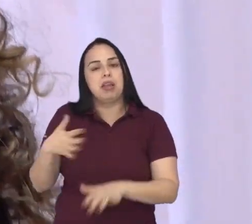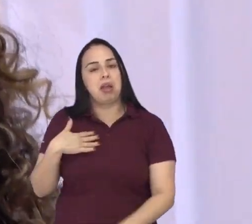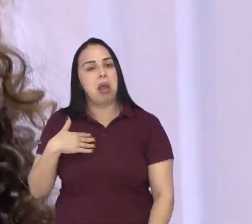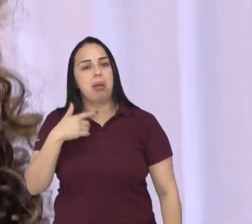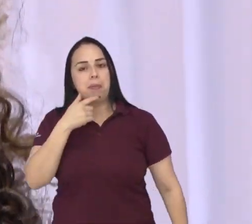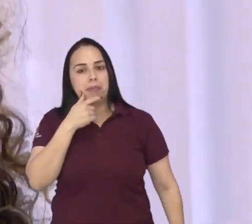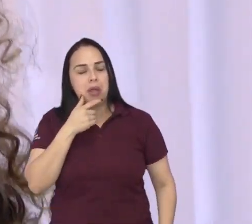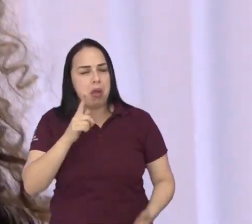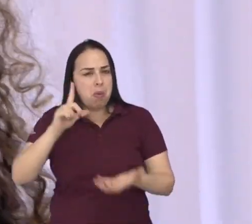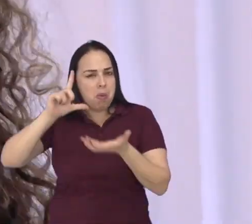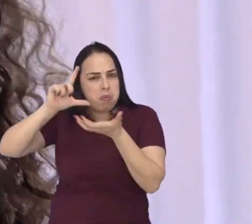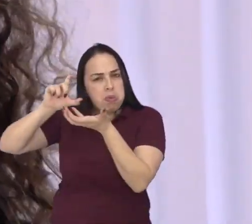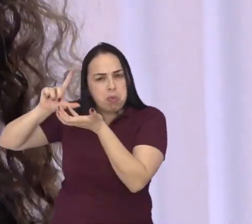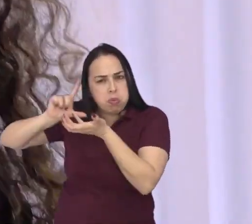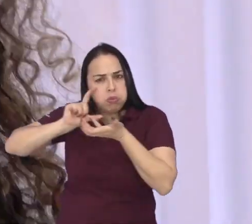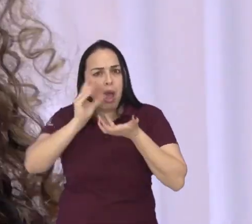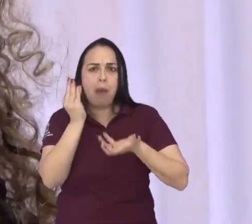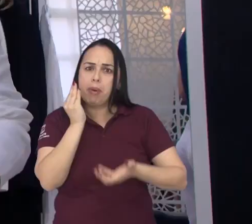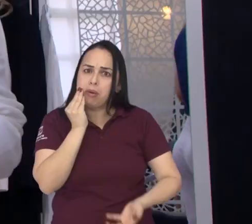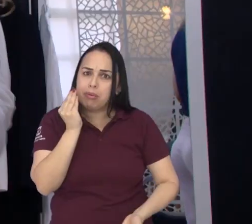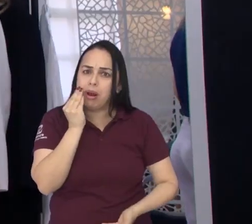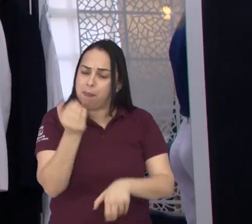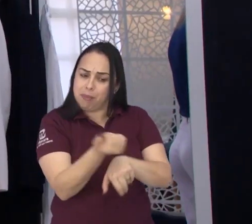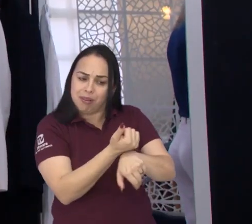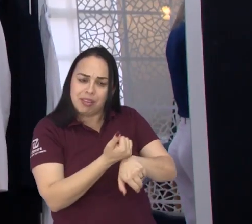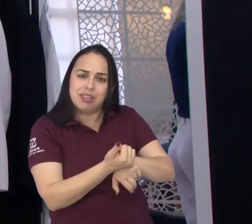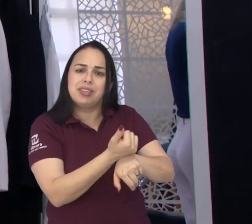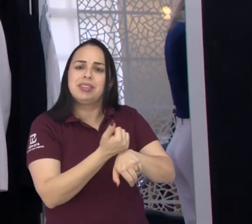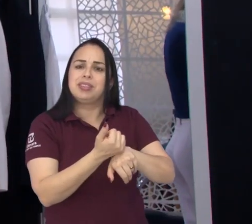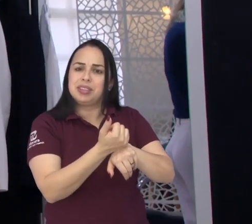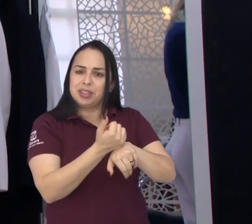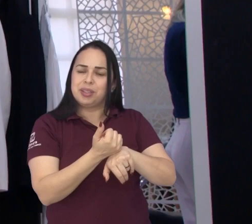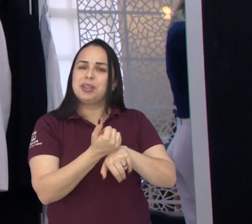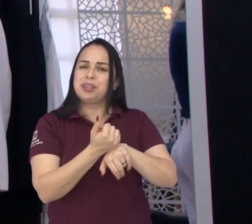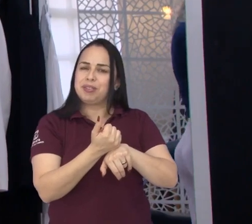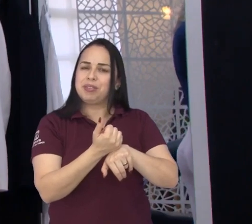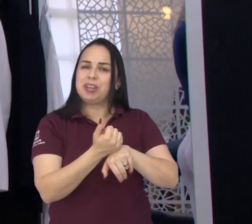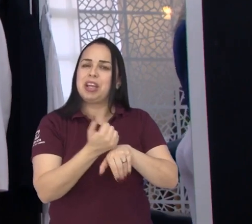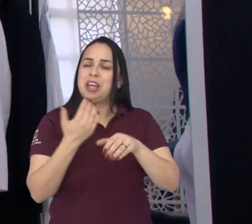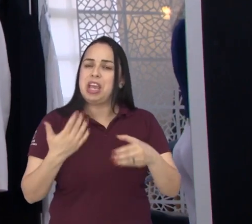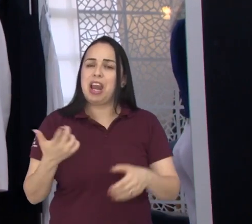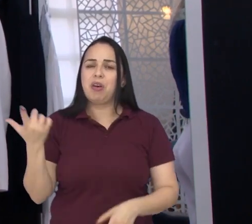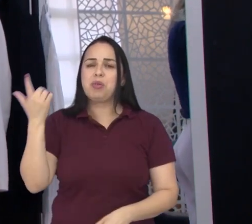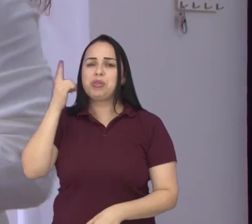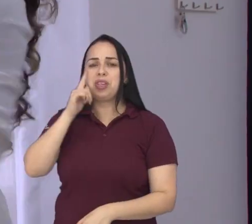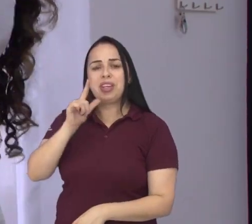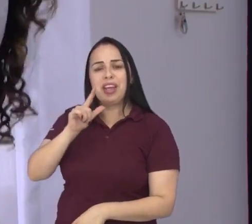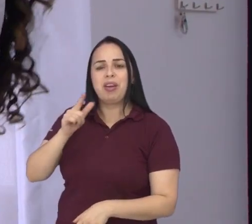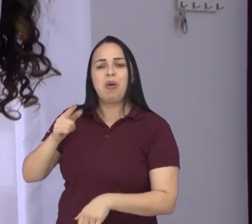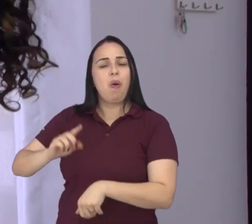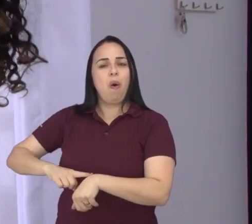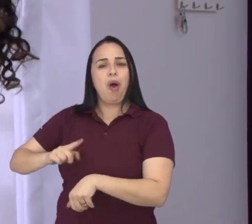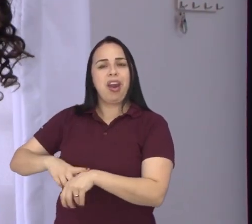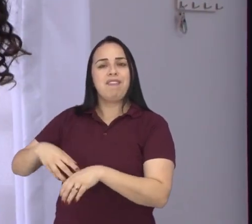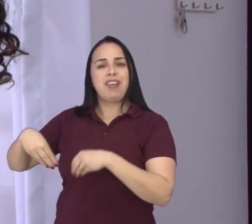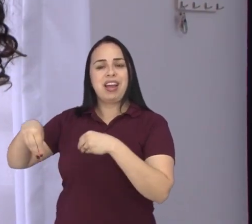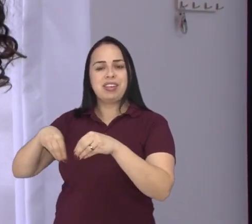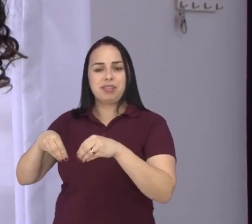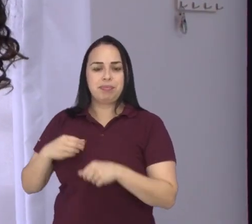percebeu que abrir um estúdio de fotografia seria uma oportunidade profissional que garantiria